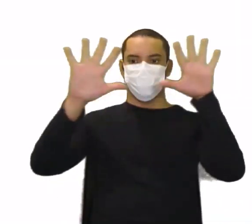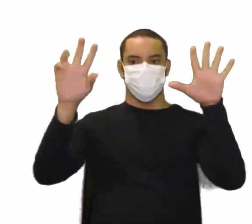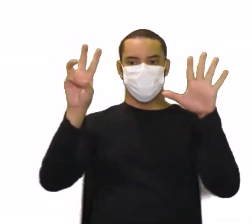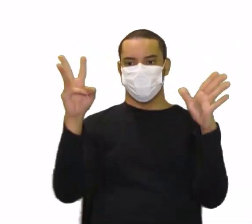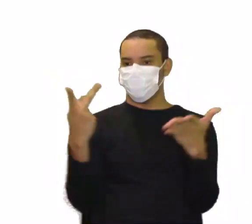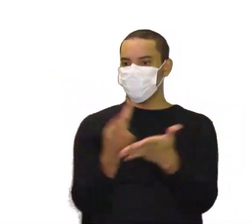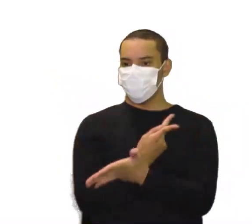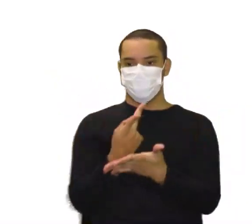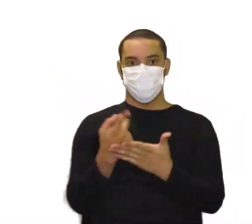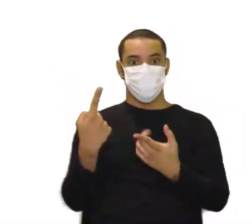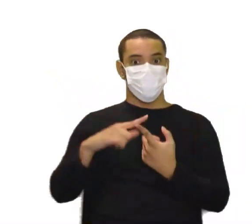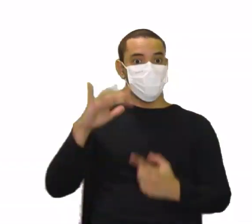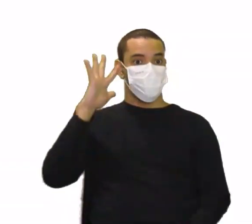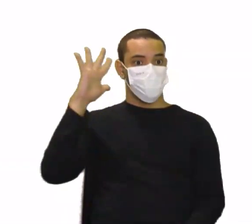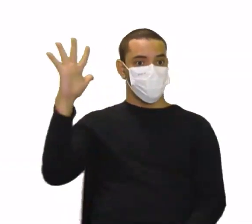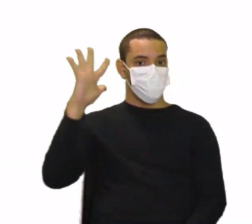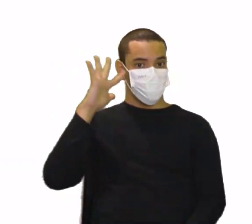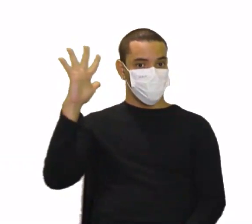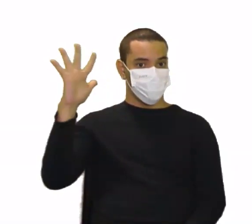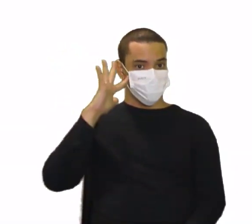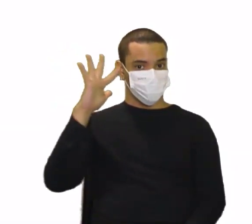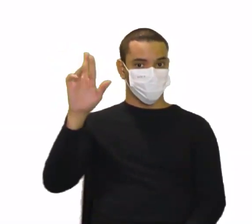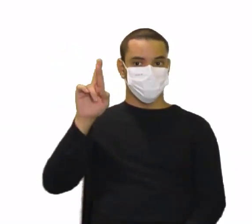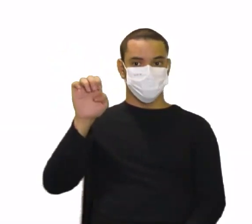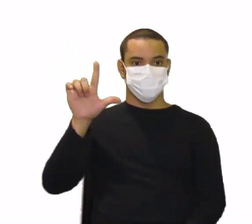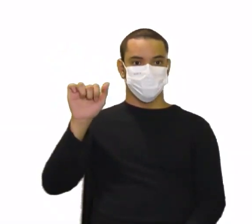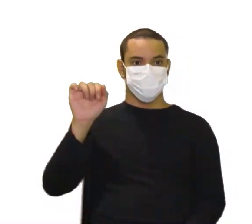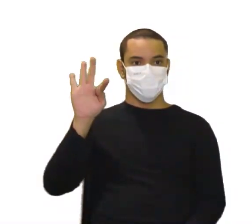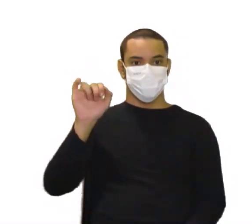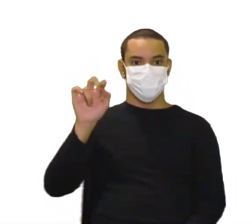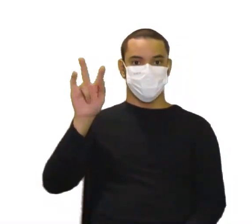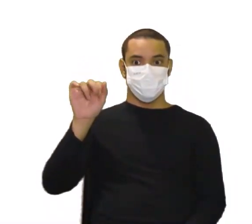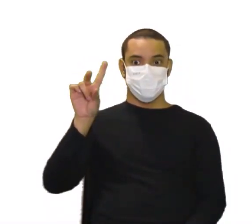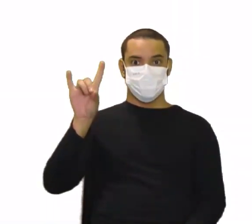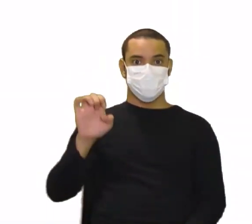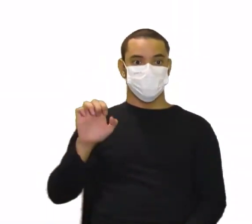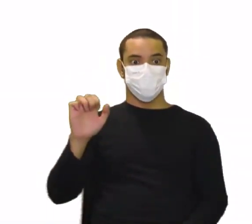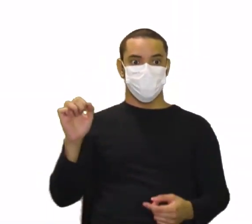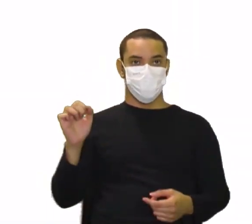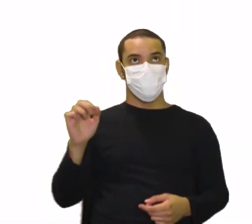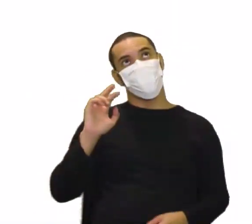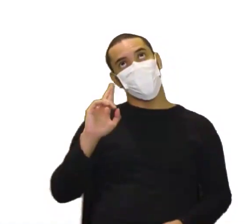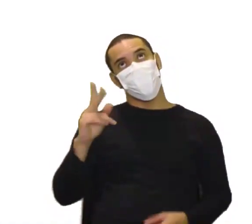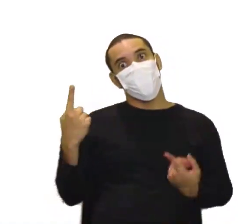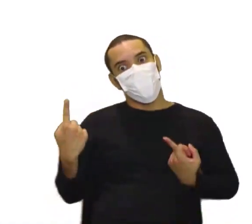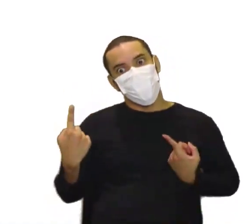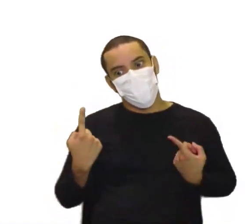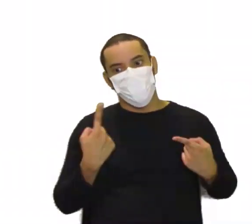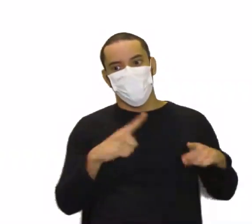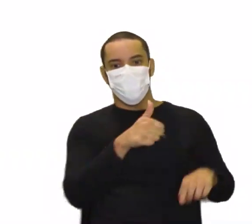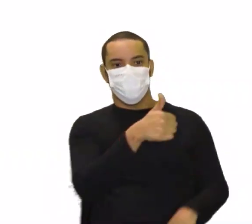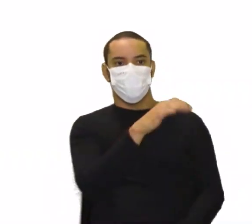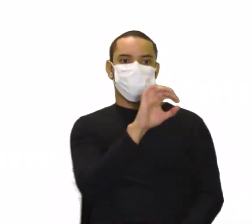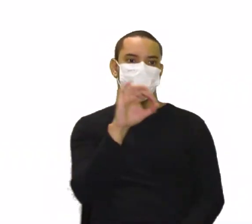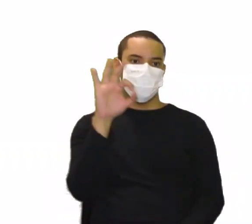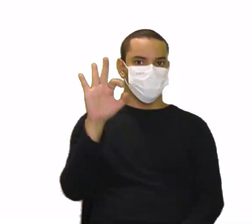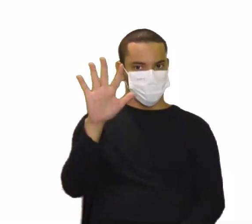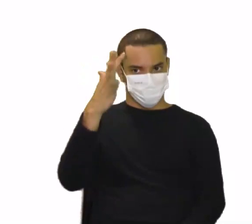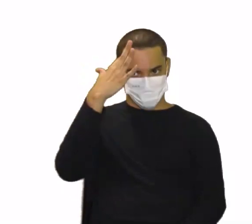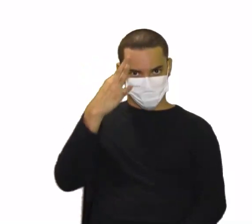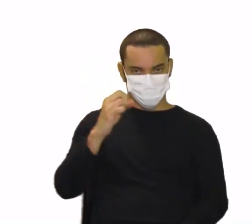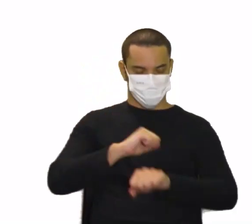A teoria da relatividade, ela veio contra, na realidade, não contra totalmente. Tem que entender uma